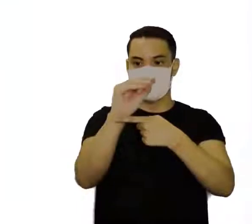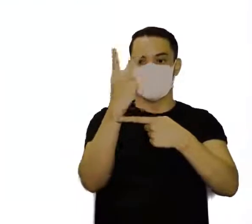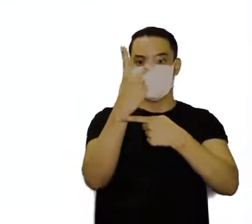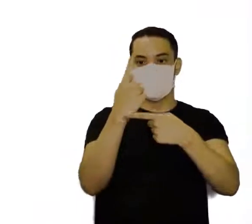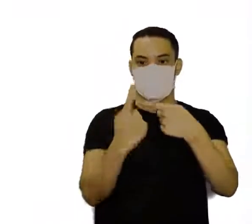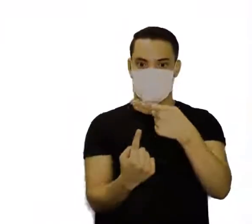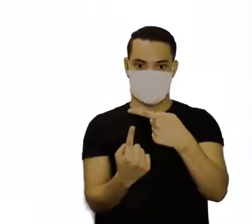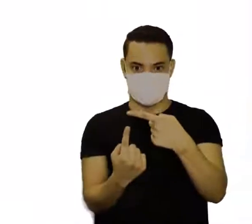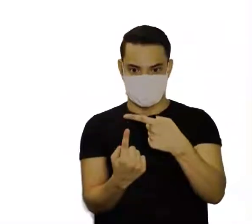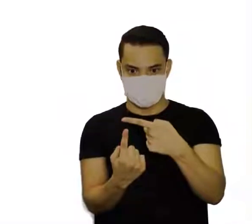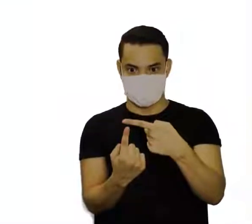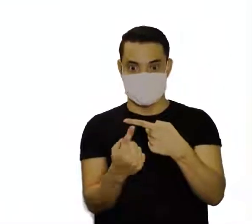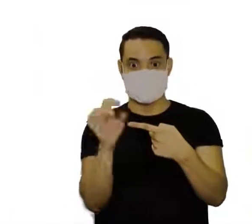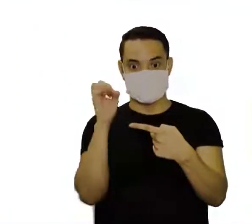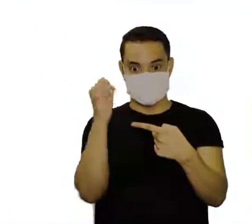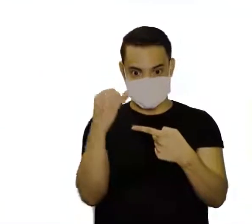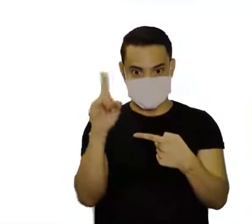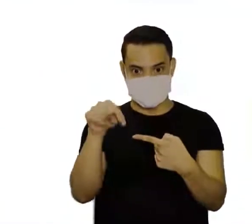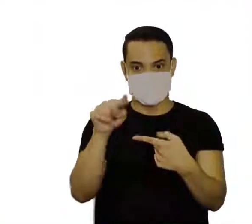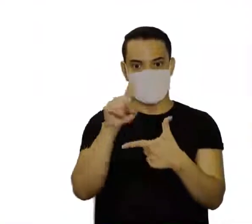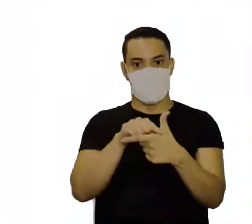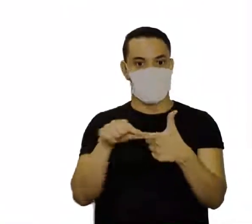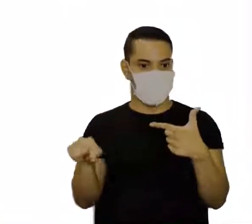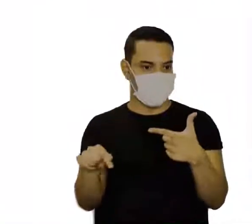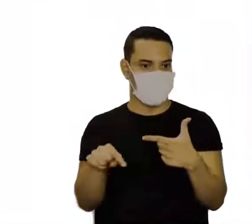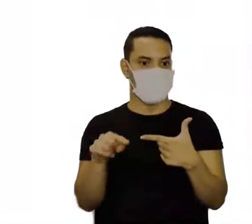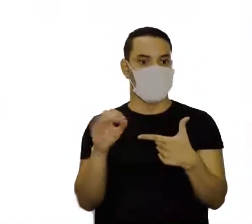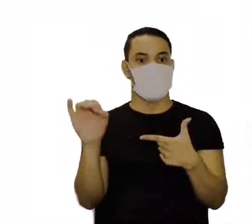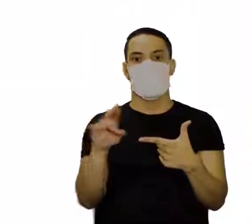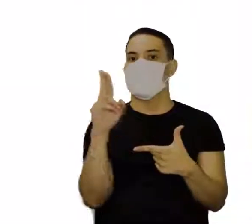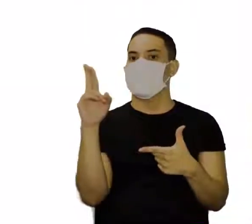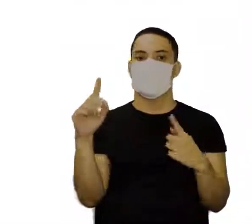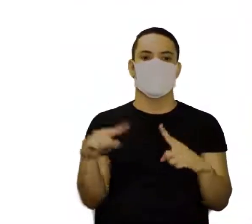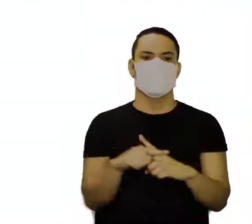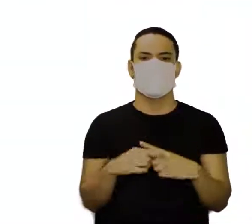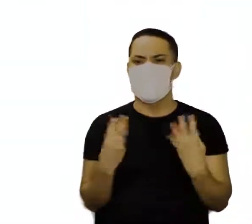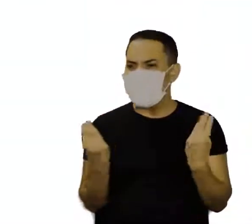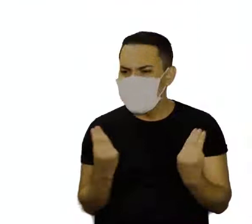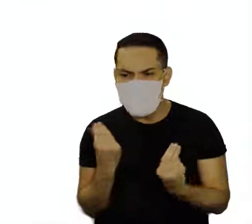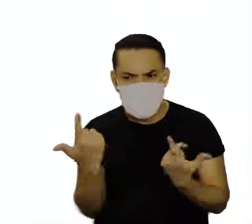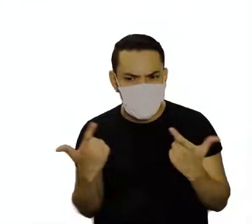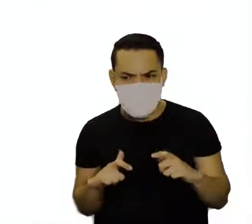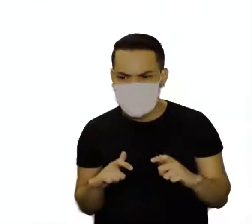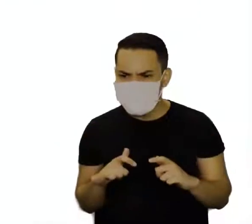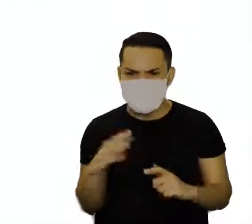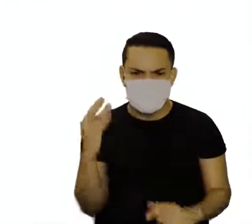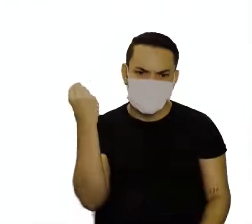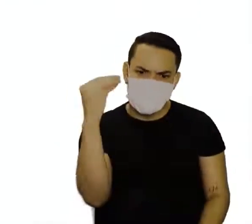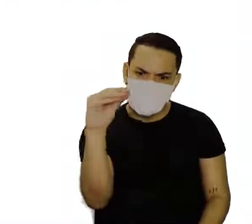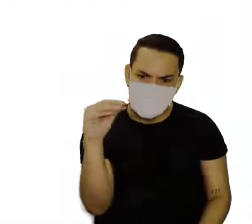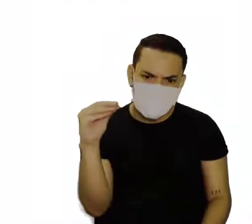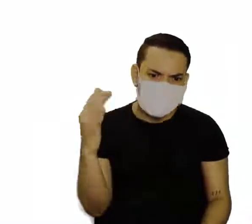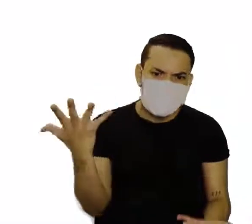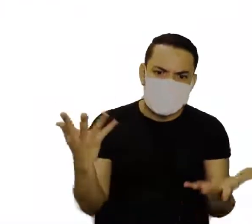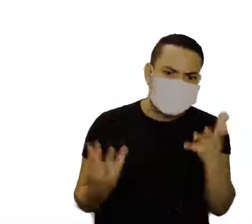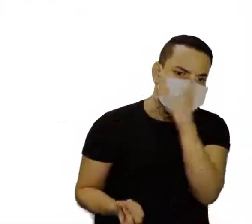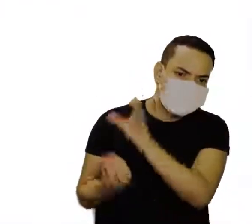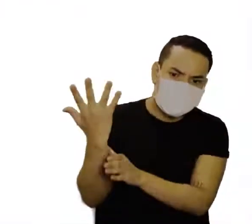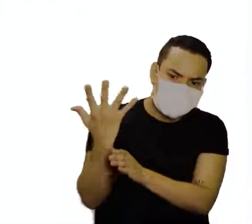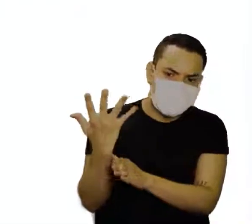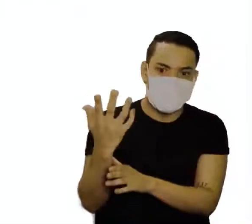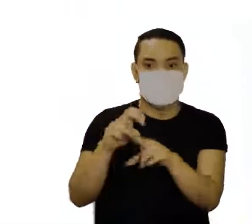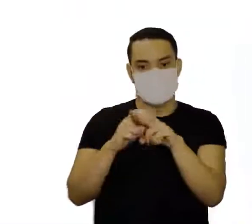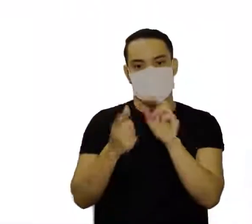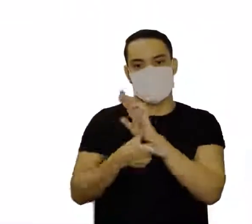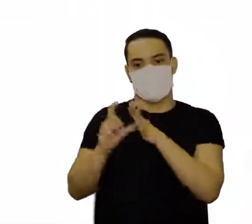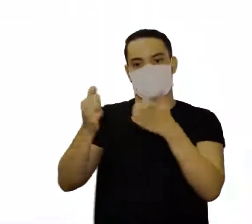isso que aparece aqui, ó, para que você... Ah, de onde apareceu esse valor? O professor colocou direto, não sei de onde veio. Veio